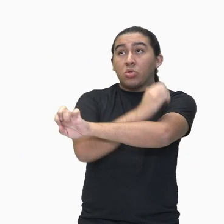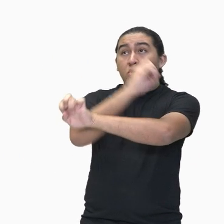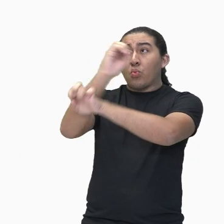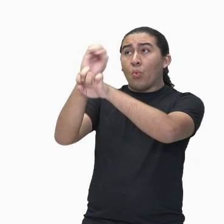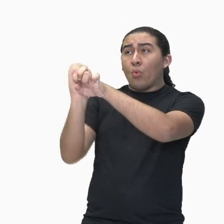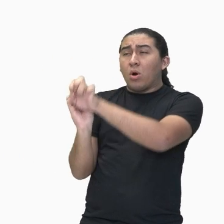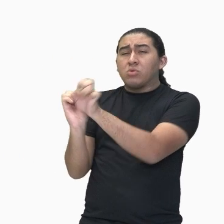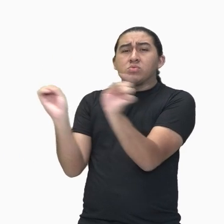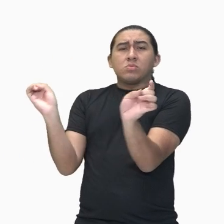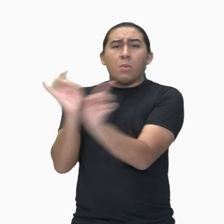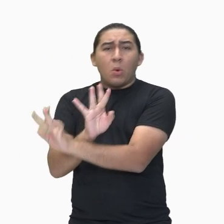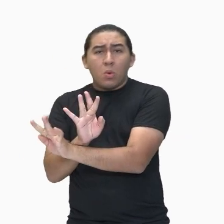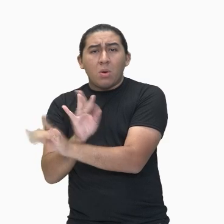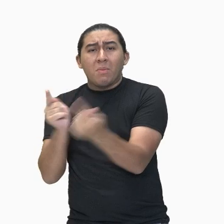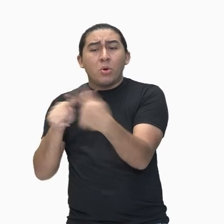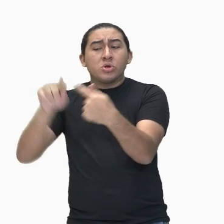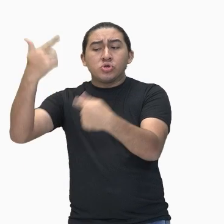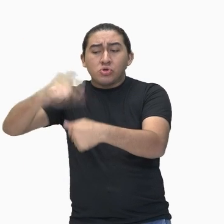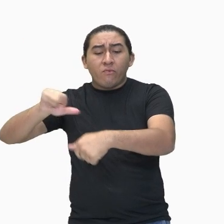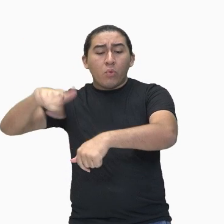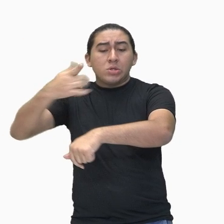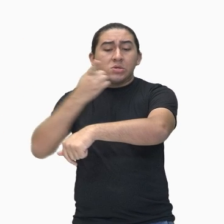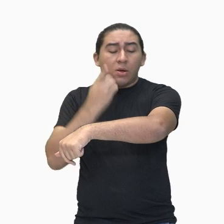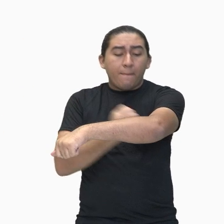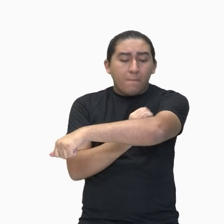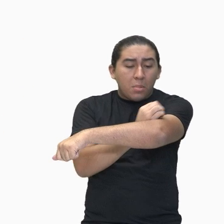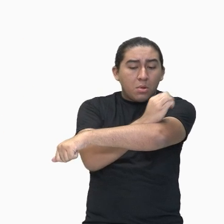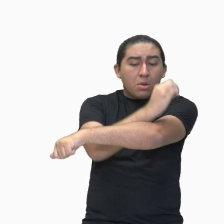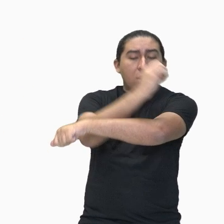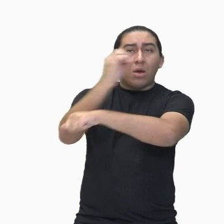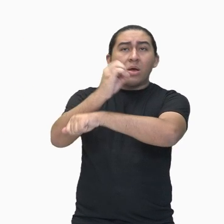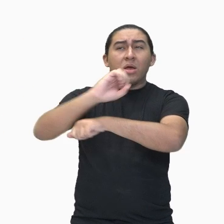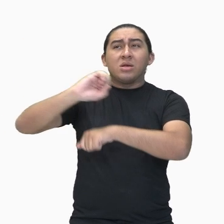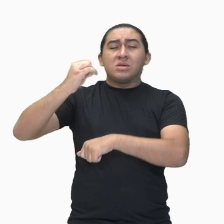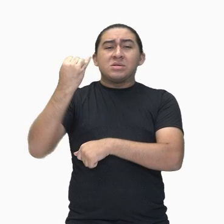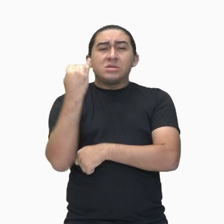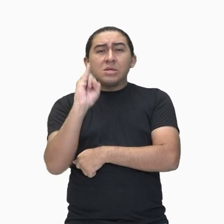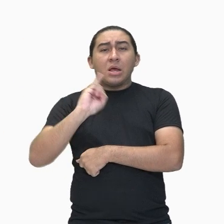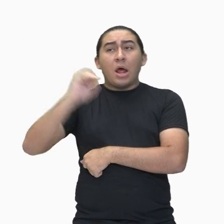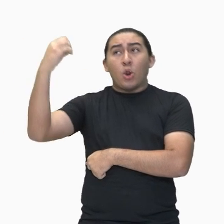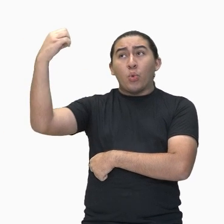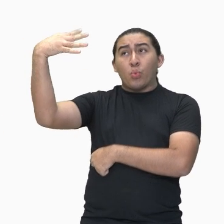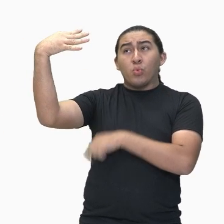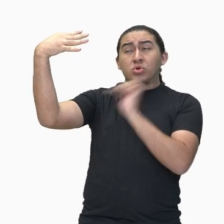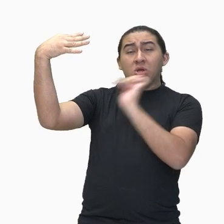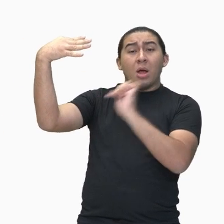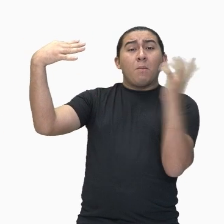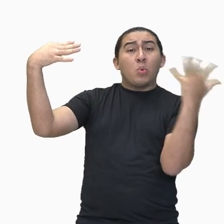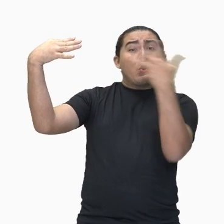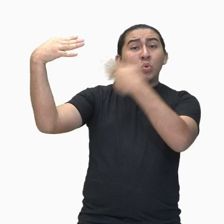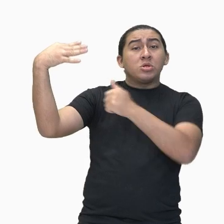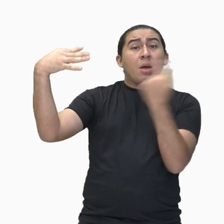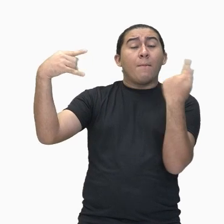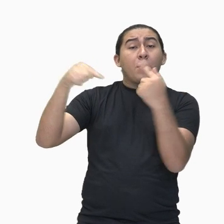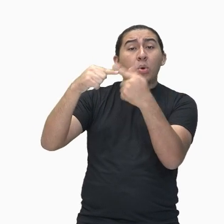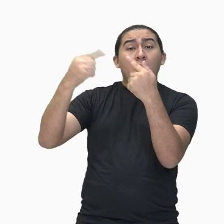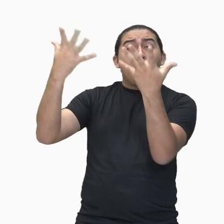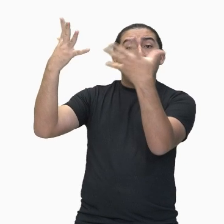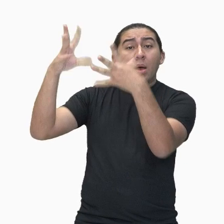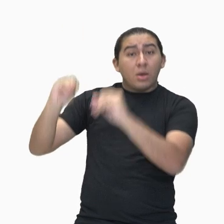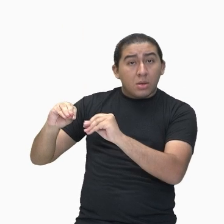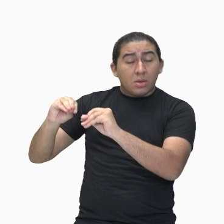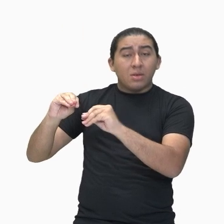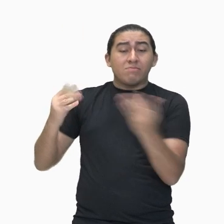que nascia? E se é tão formosa a luz, por que não dura? Como a beleza assim